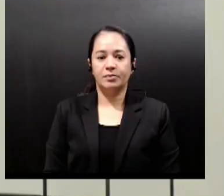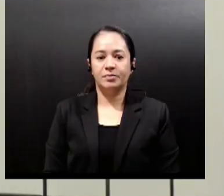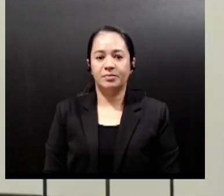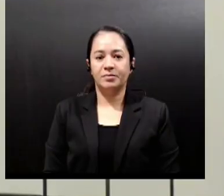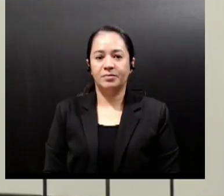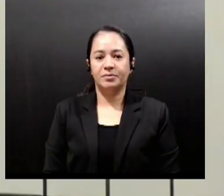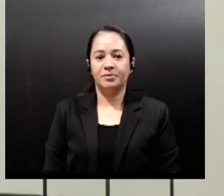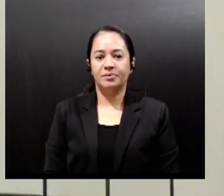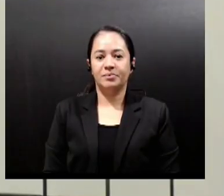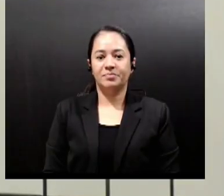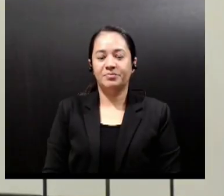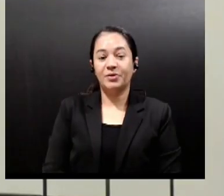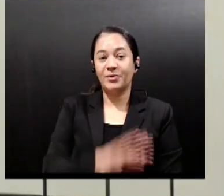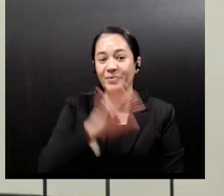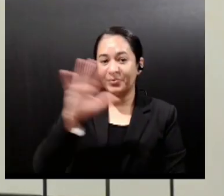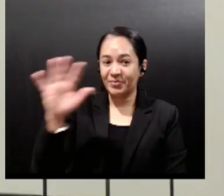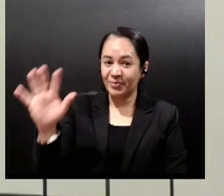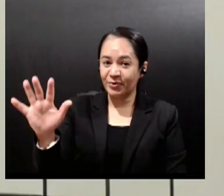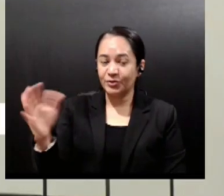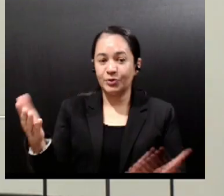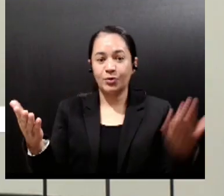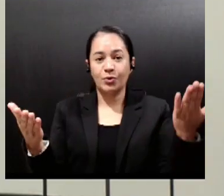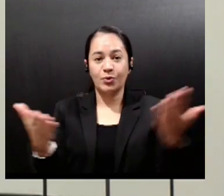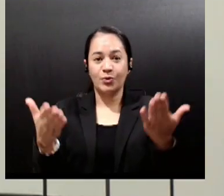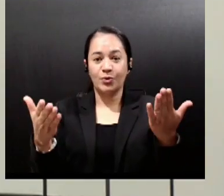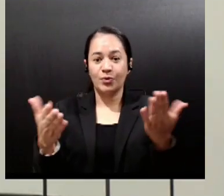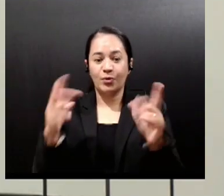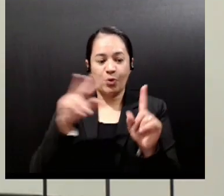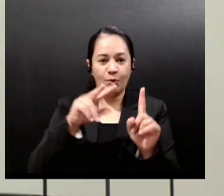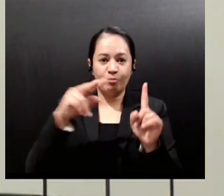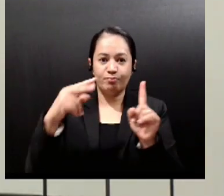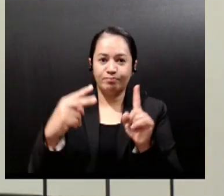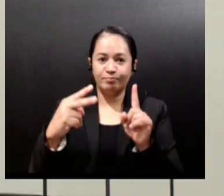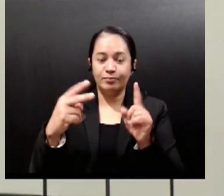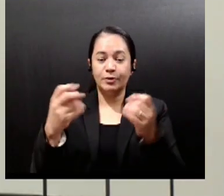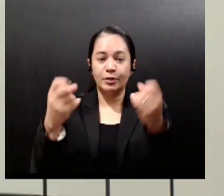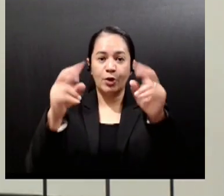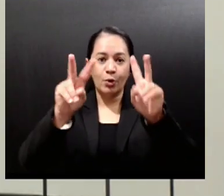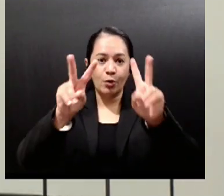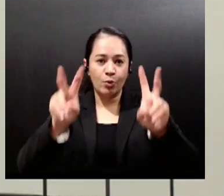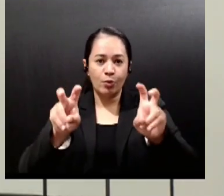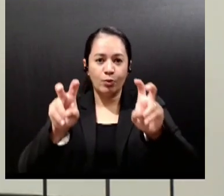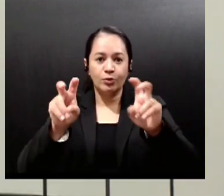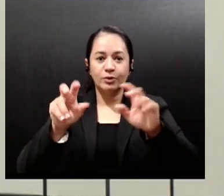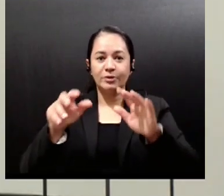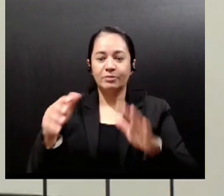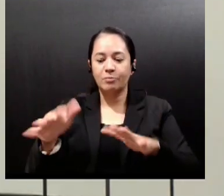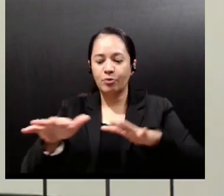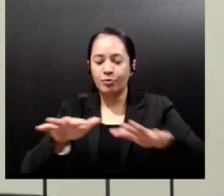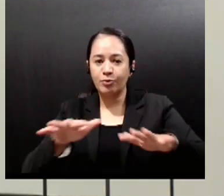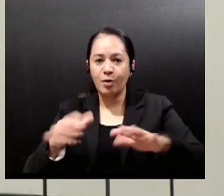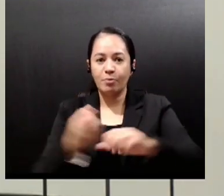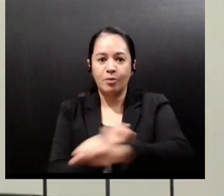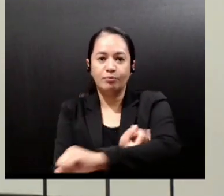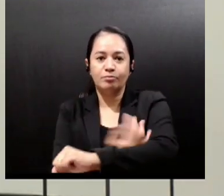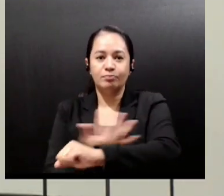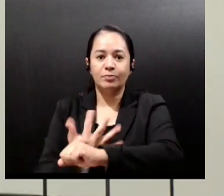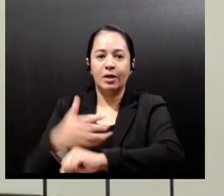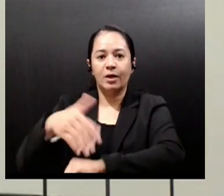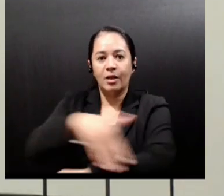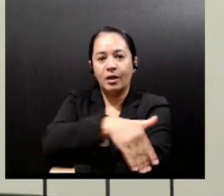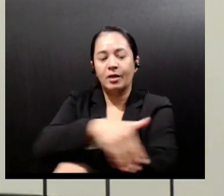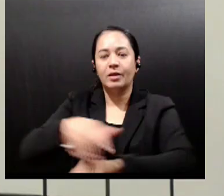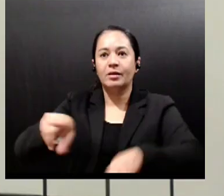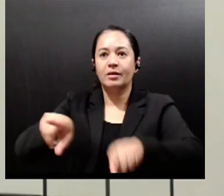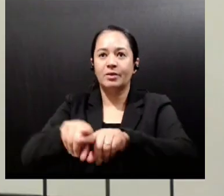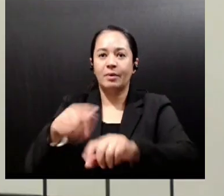Olá, minha gente! Hoje o Ponto de Vista traz um tema que mexe com a mobilidade urbana e também a economia da cidade.